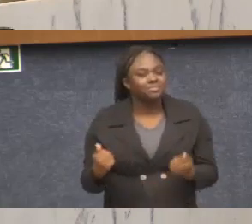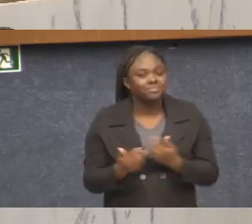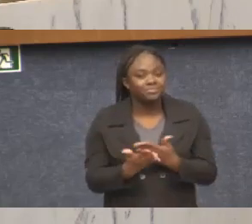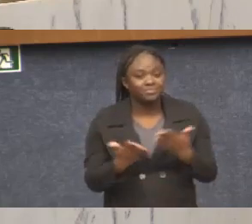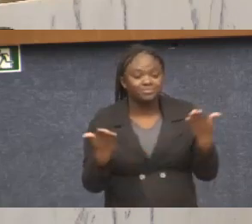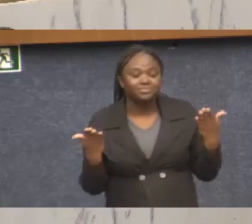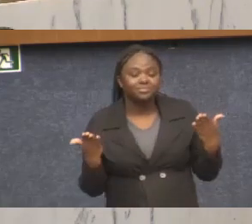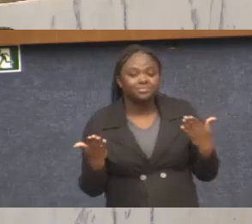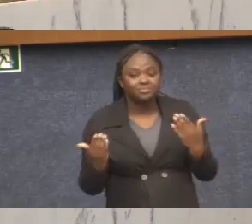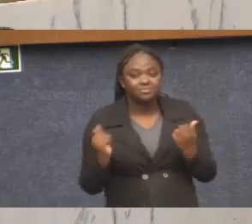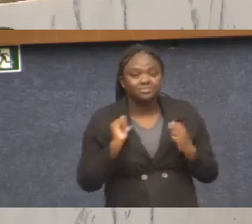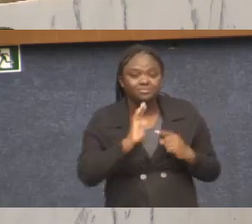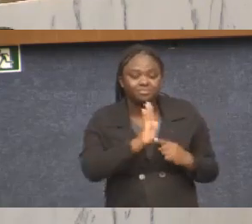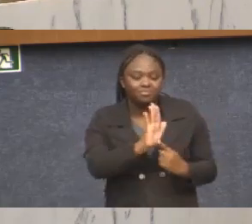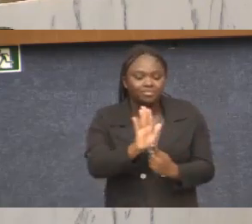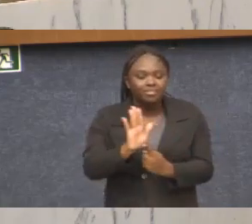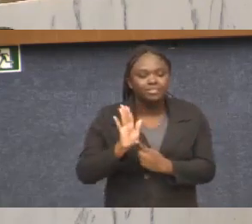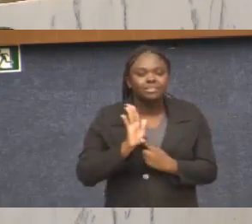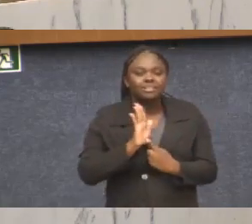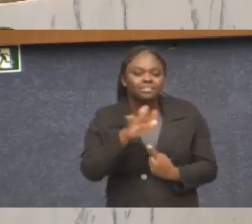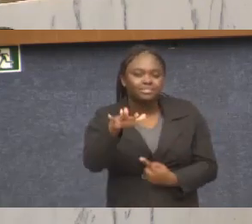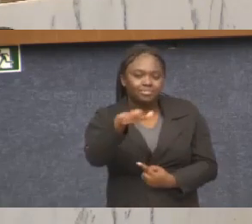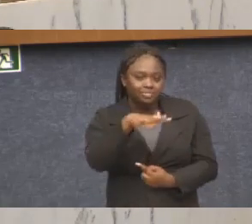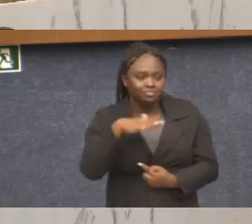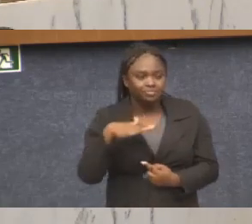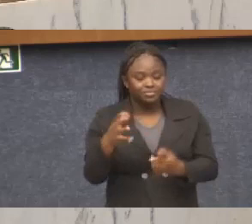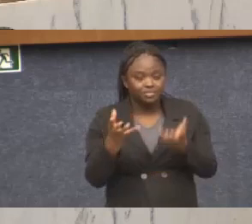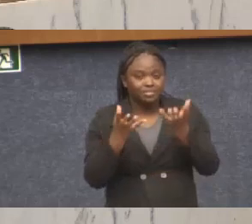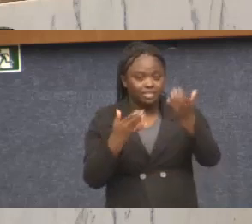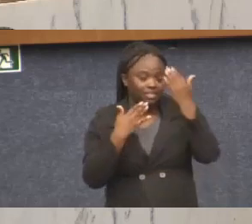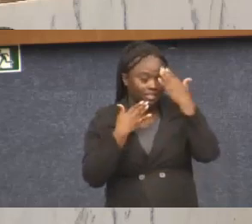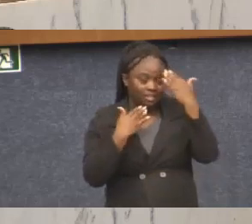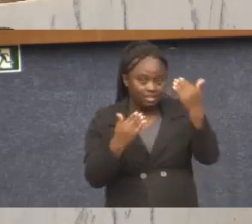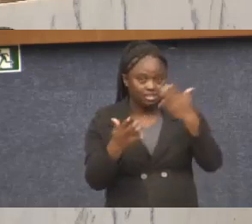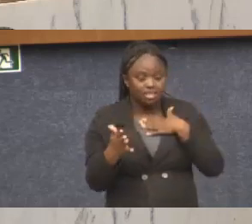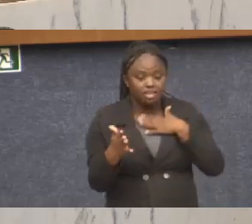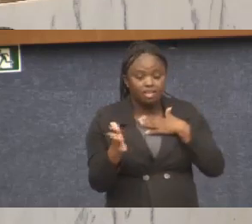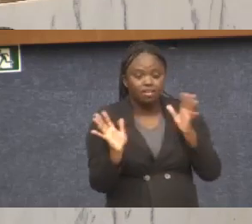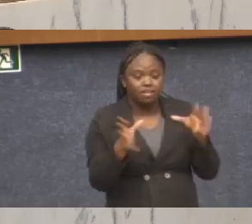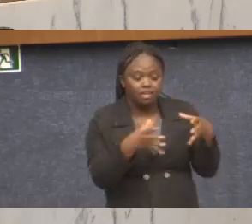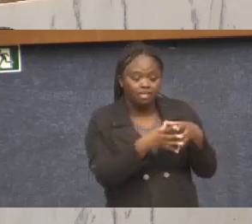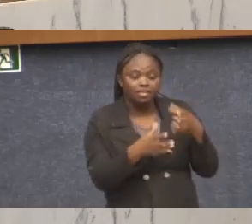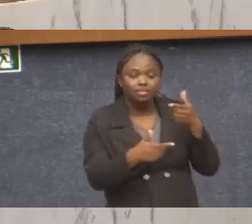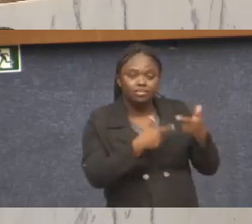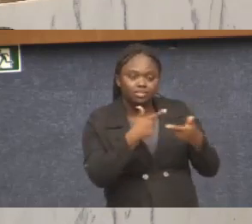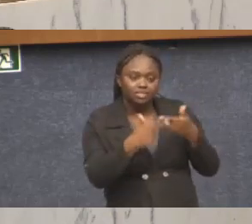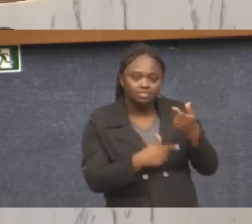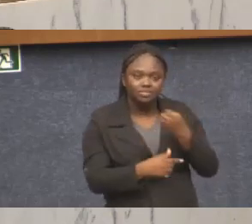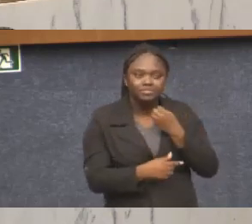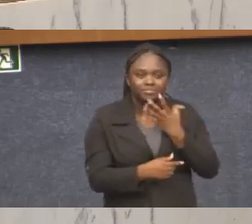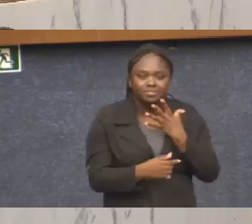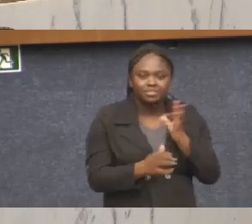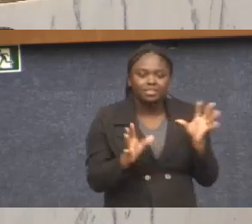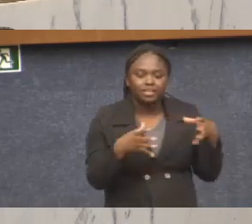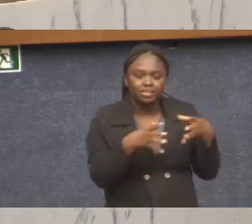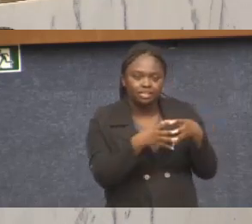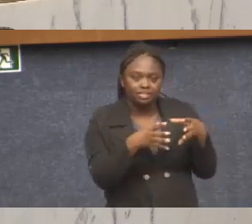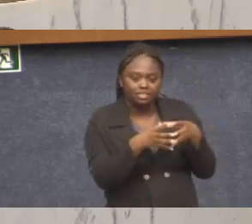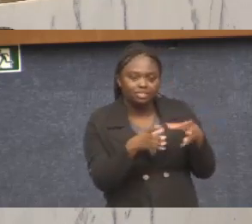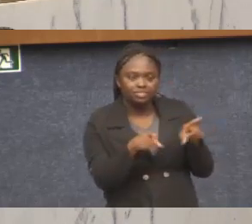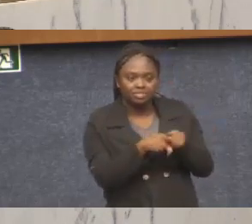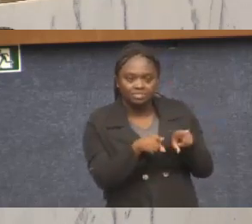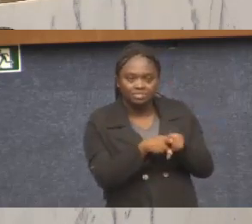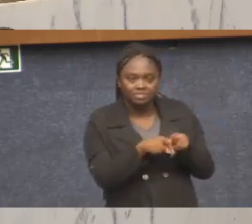Vocês abrilhantaram demais o ambiente. Quero agradecer a minha equipe, que trabalhou bem, toda a equipe do cerimonial também